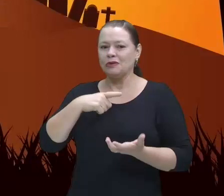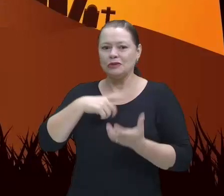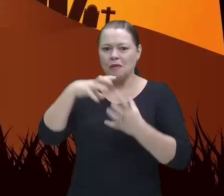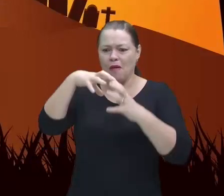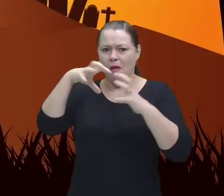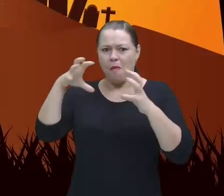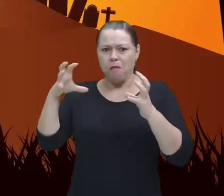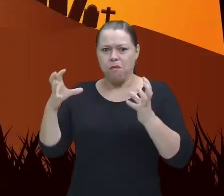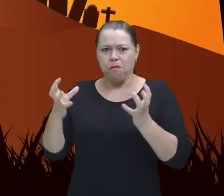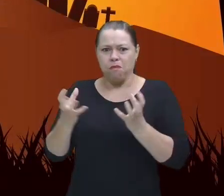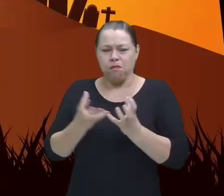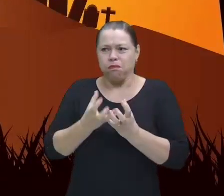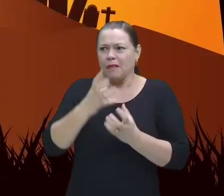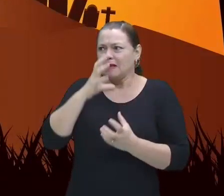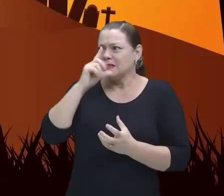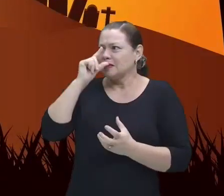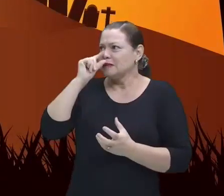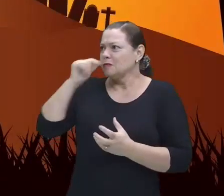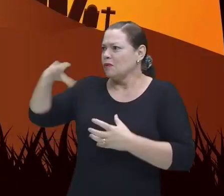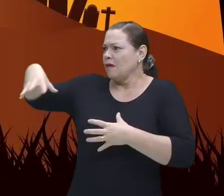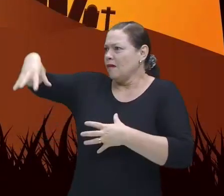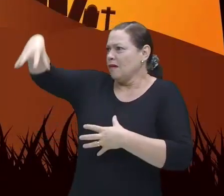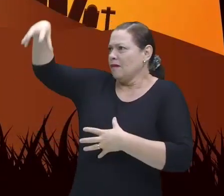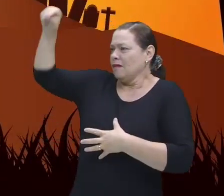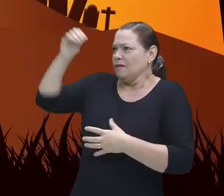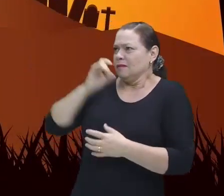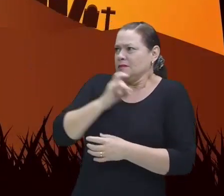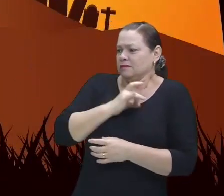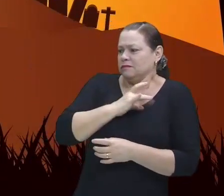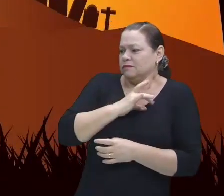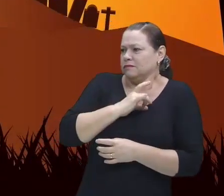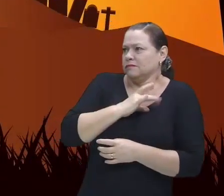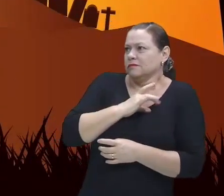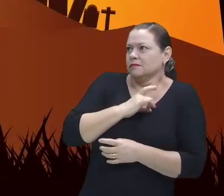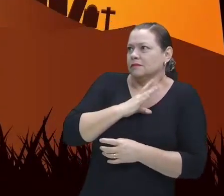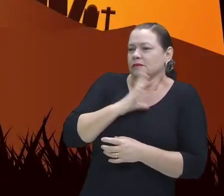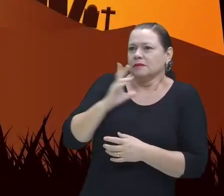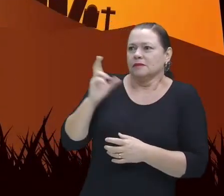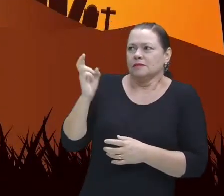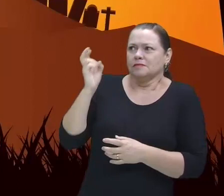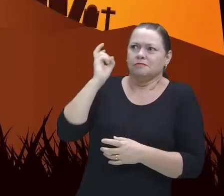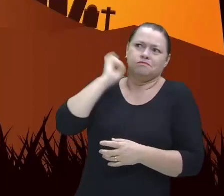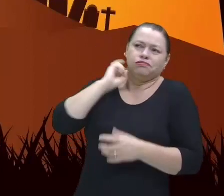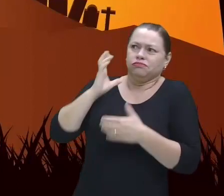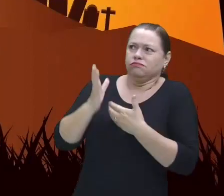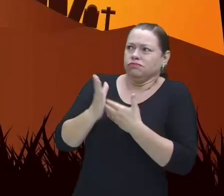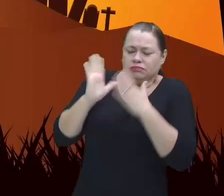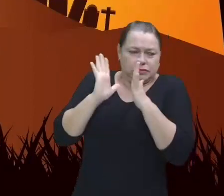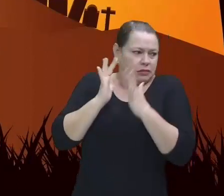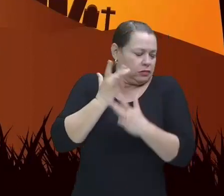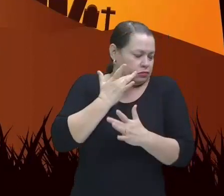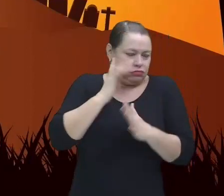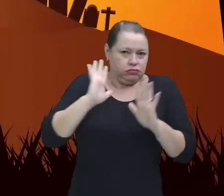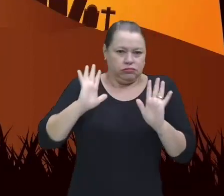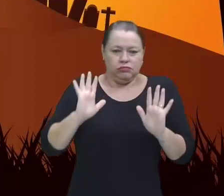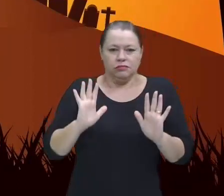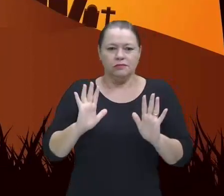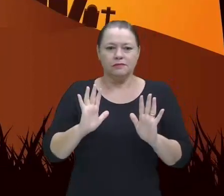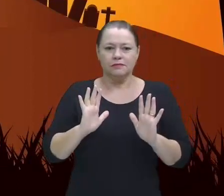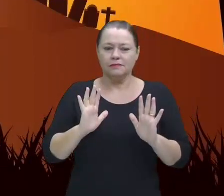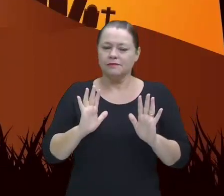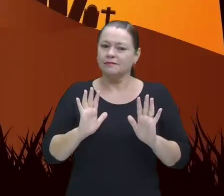Halloween, um castelo mal assombrado e alguns morcegos. Ai, meu Deus!